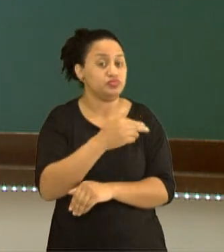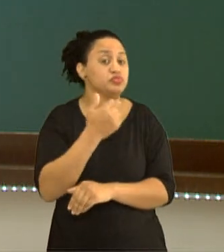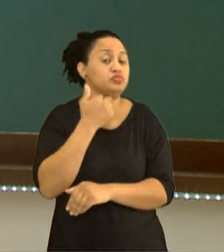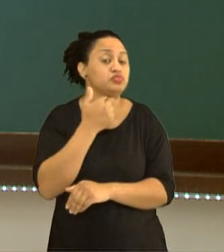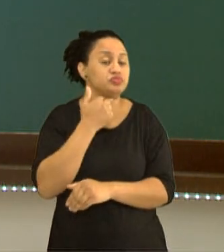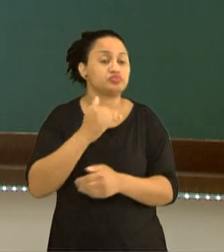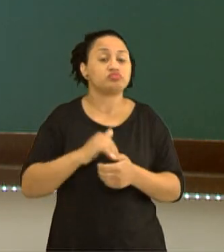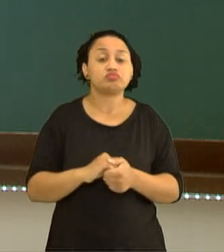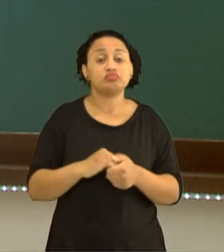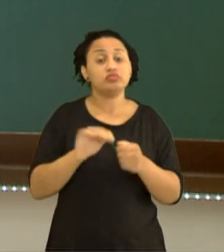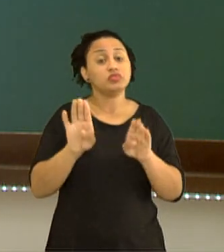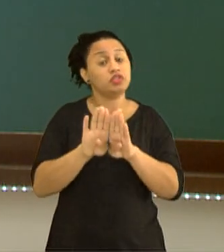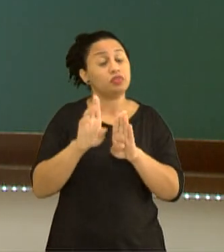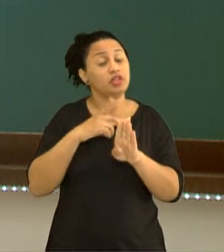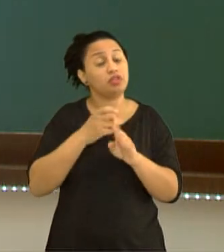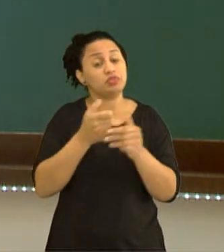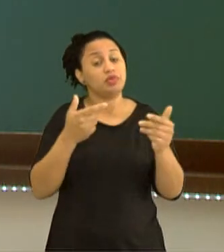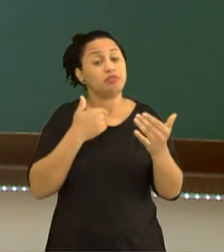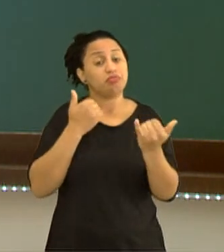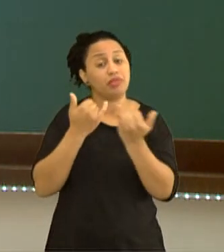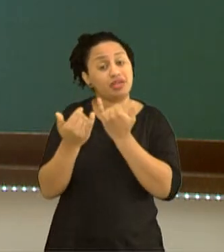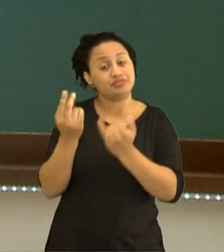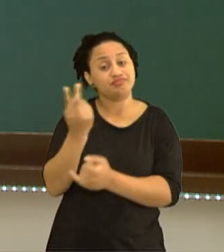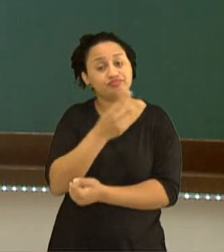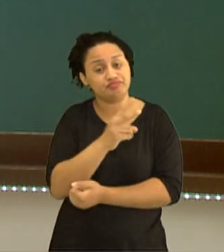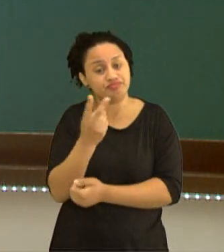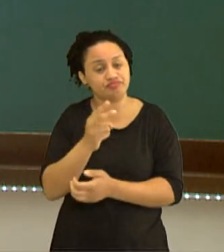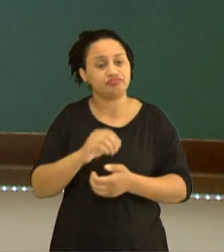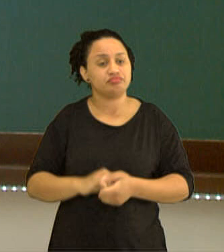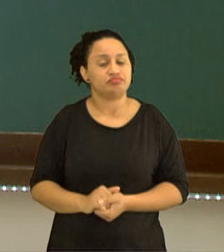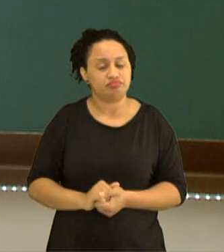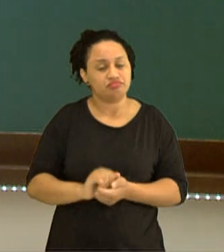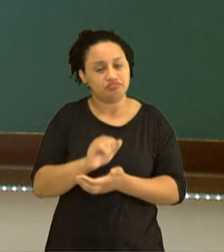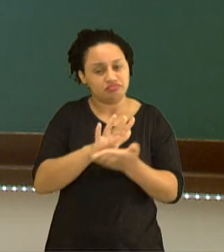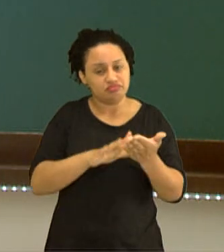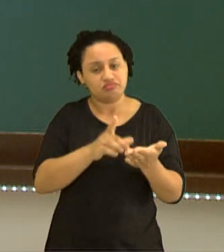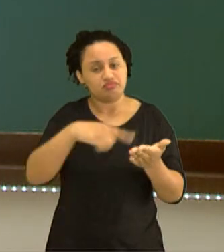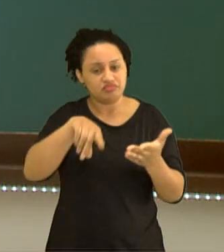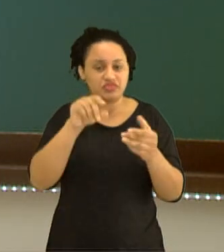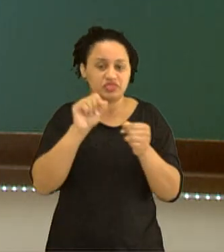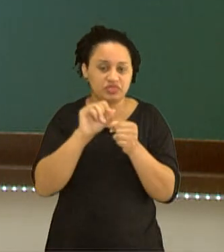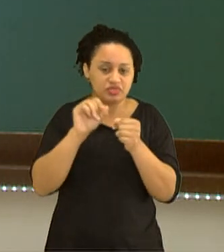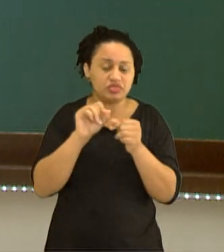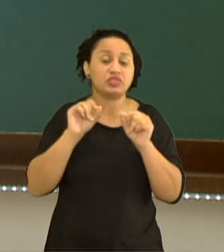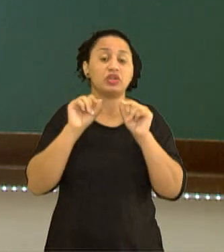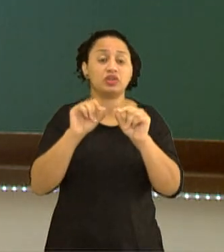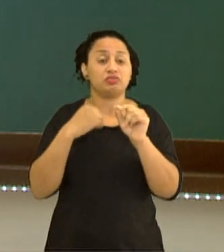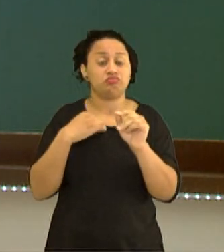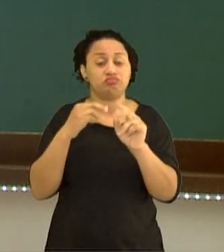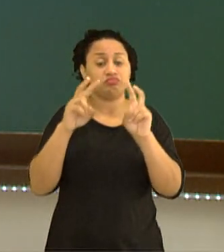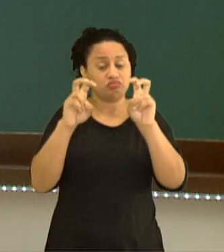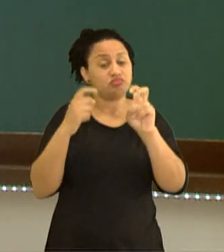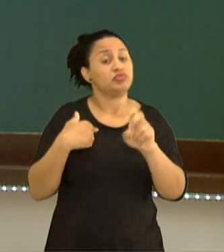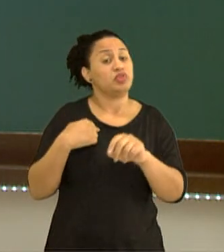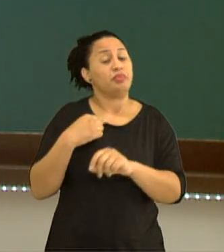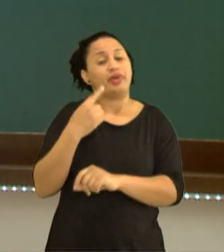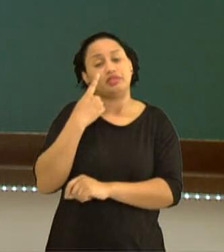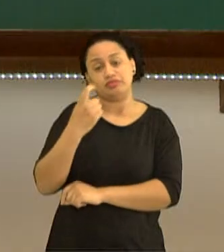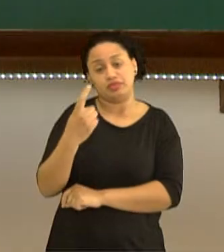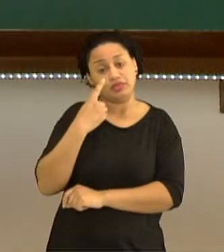tem algumas coisas semelhantes. Bom, e a atividade que vocês acabaram de fazer é um tema